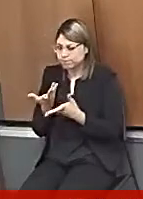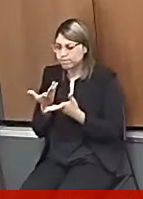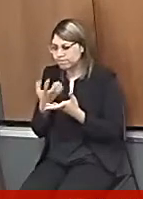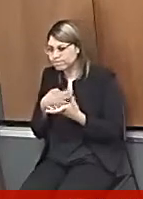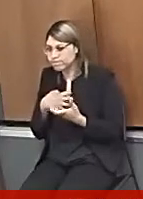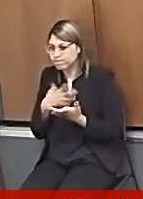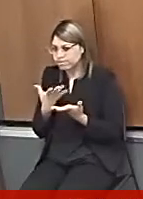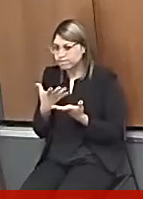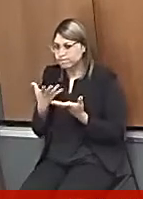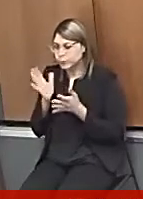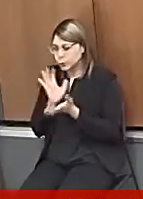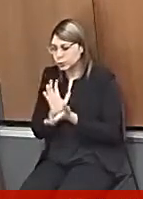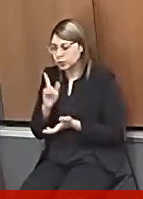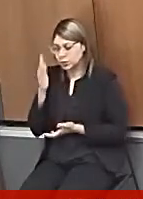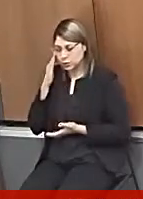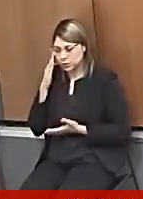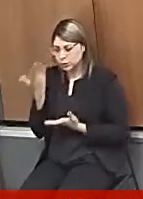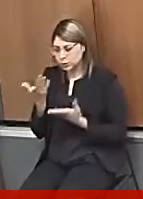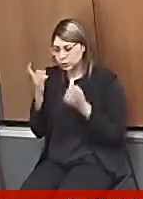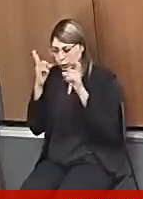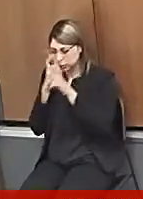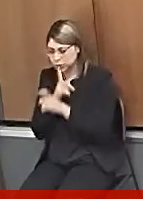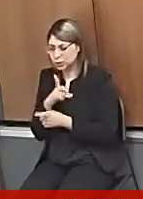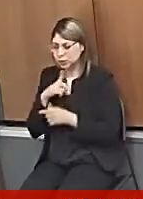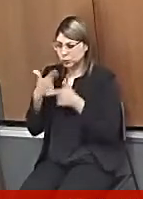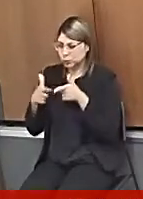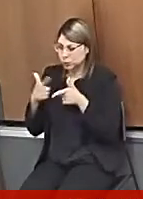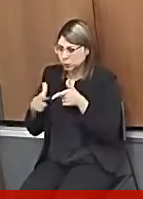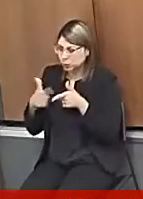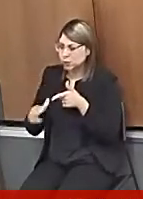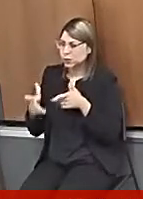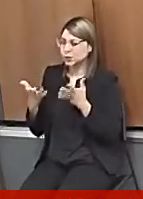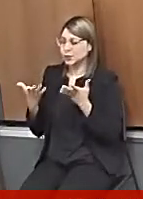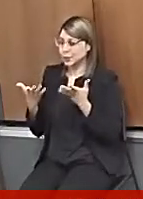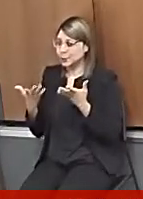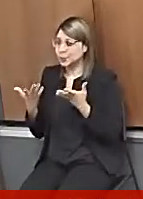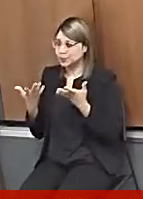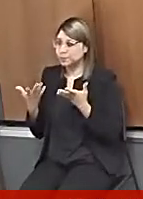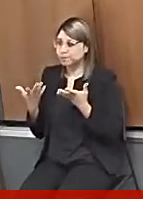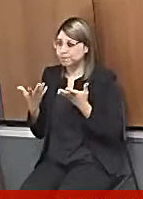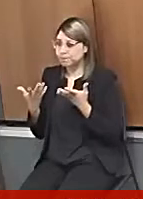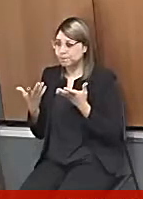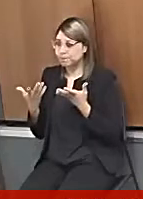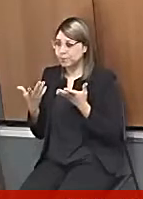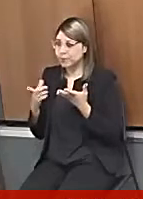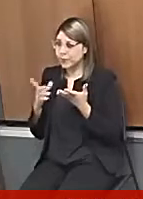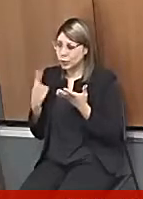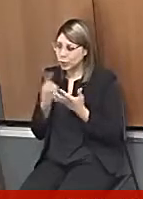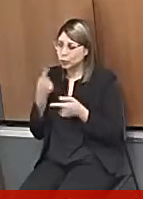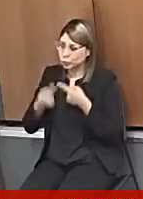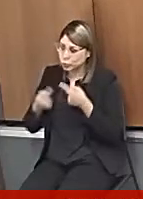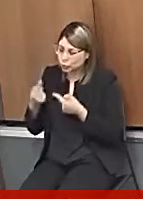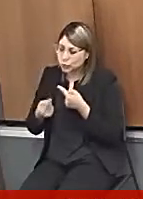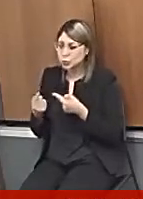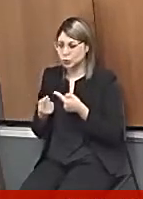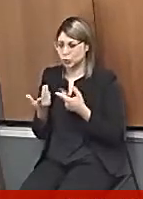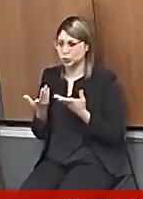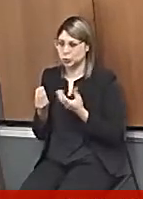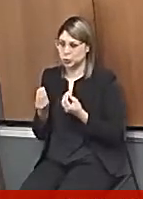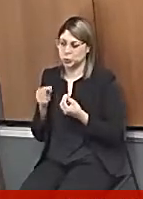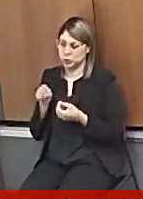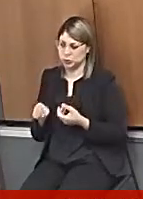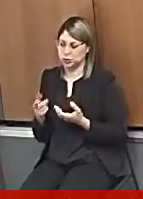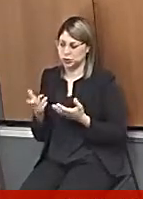o governo entende a fragilidade entende os problemas a gente tem é debatido muito sobre isso